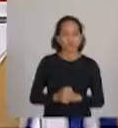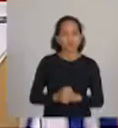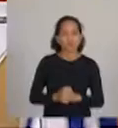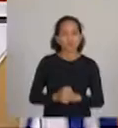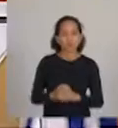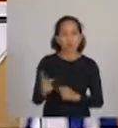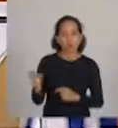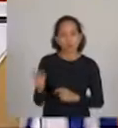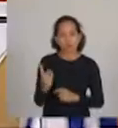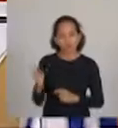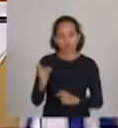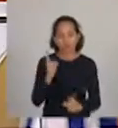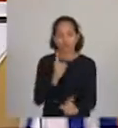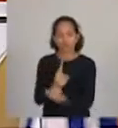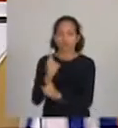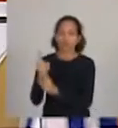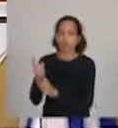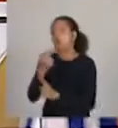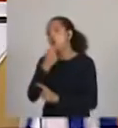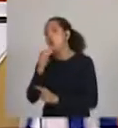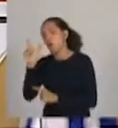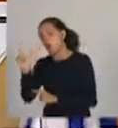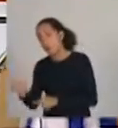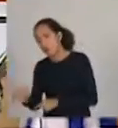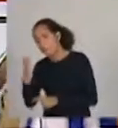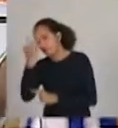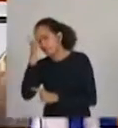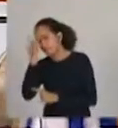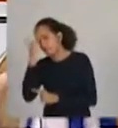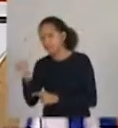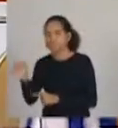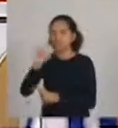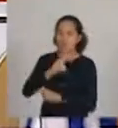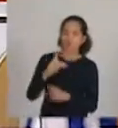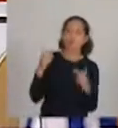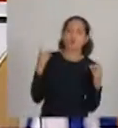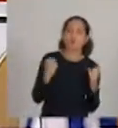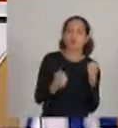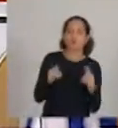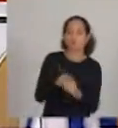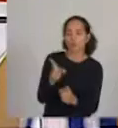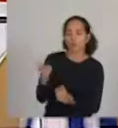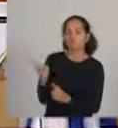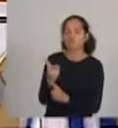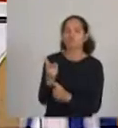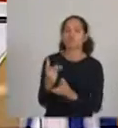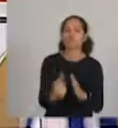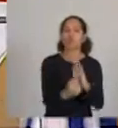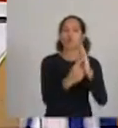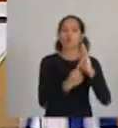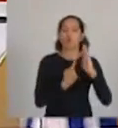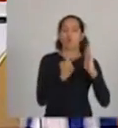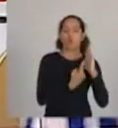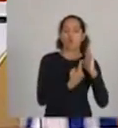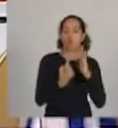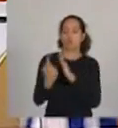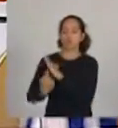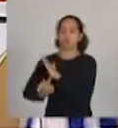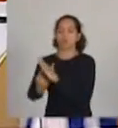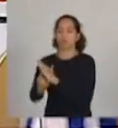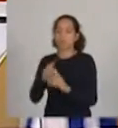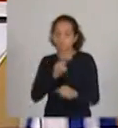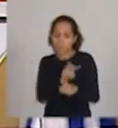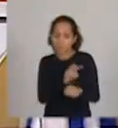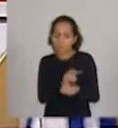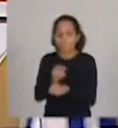o motorista foram localizados e estão em isolamento, eles estão sendo monitorados e também